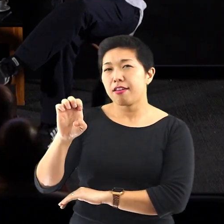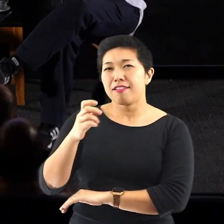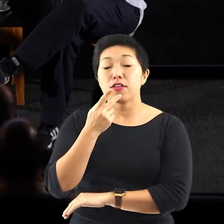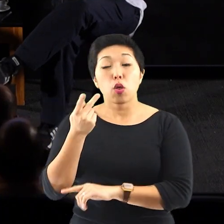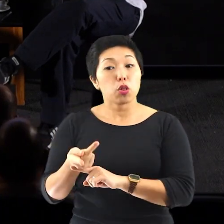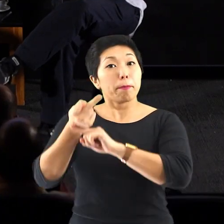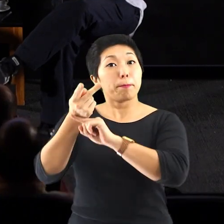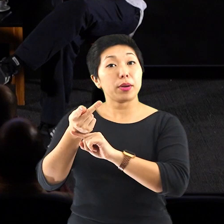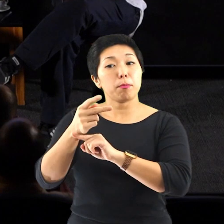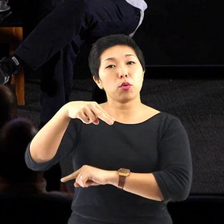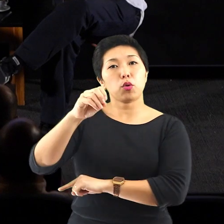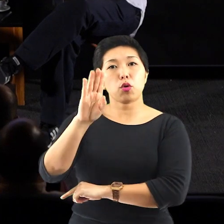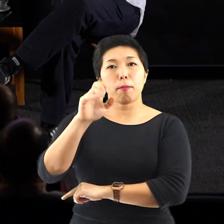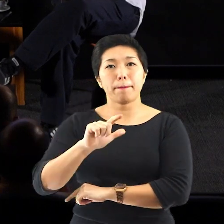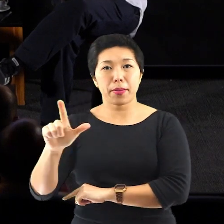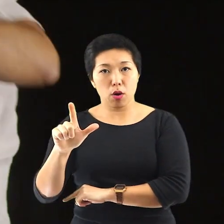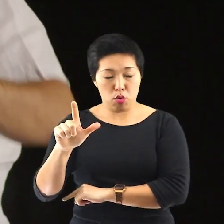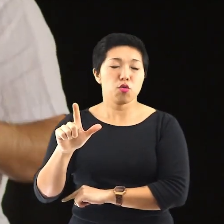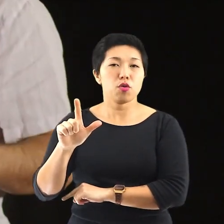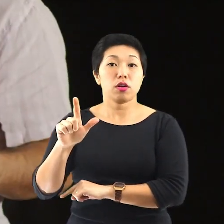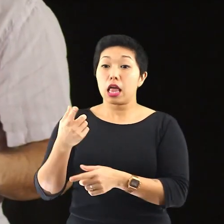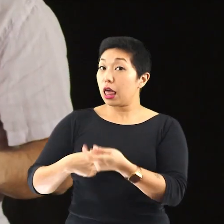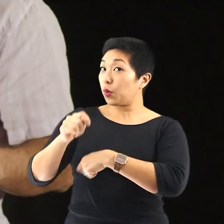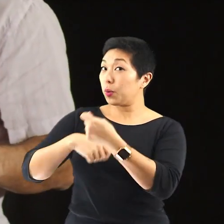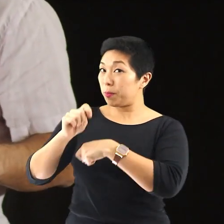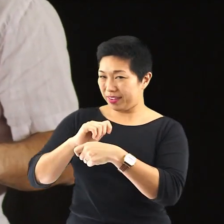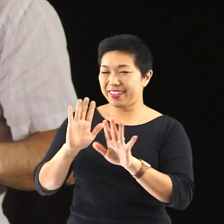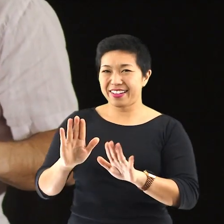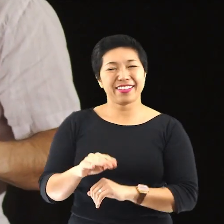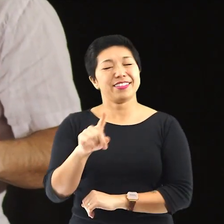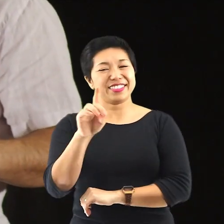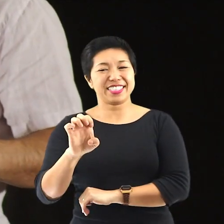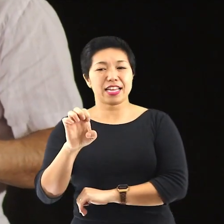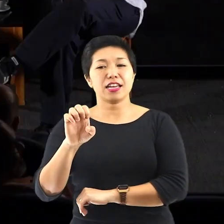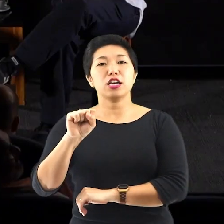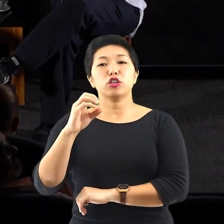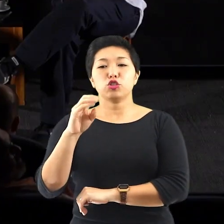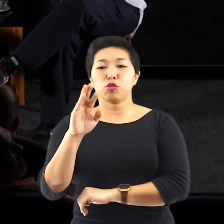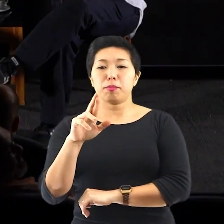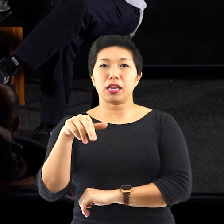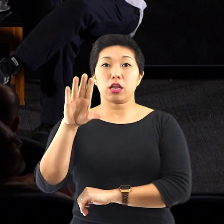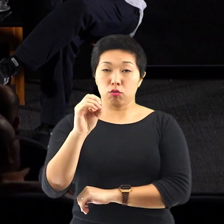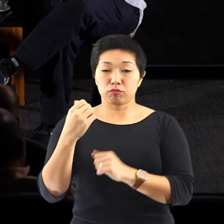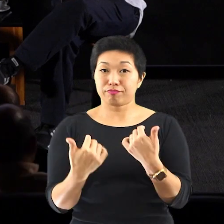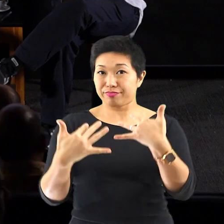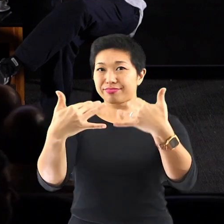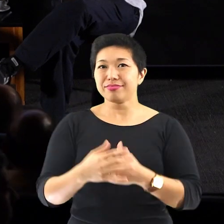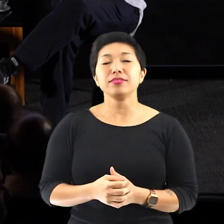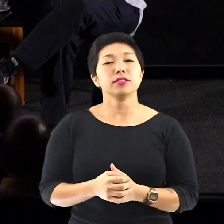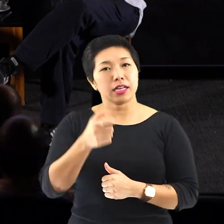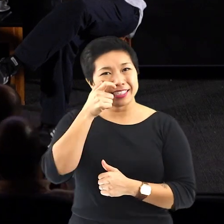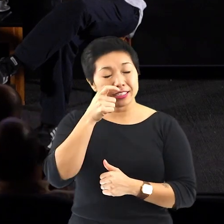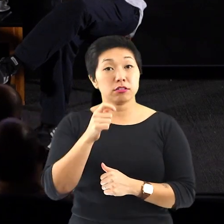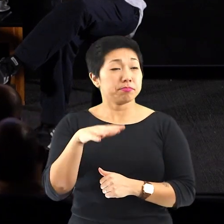Então, o Zé Sobrinho, que está aqui na plateia, né, eu tenho acordo. Você sabe que para indicar para o Nobel é só entrar